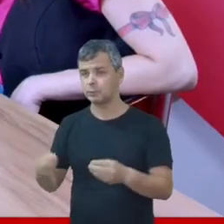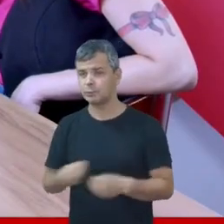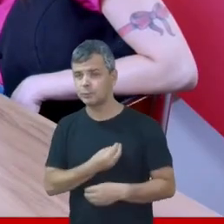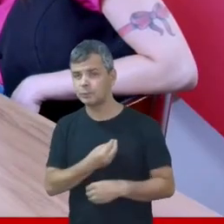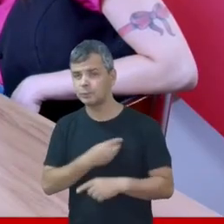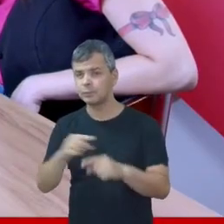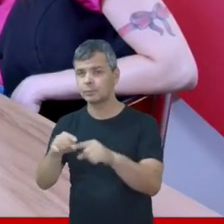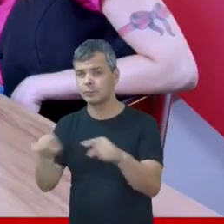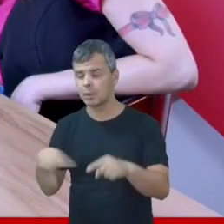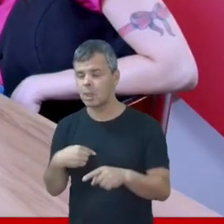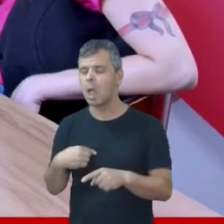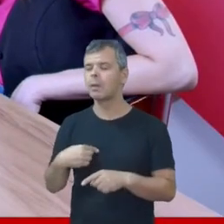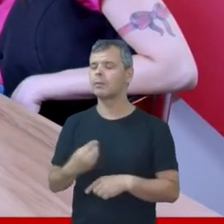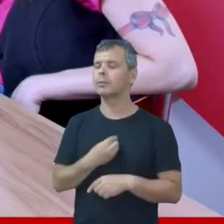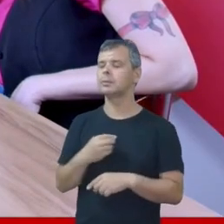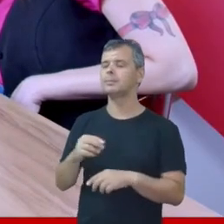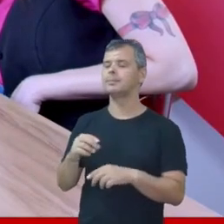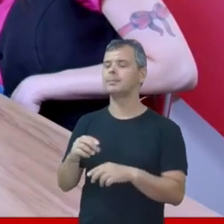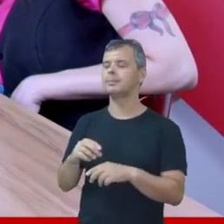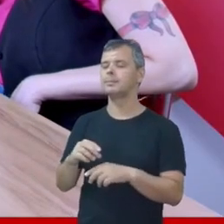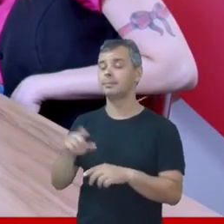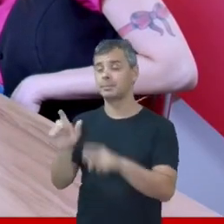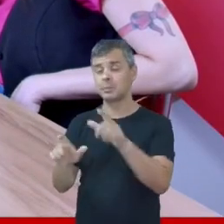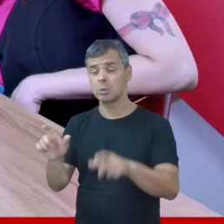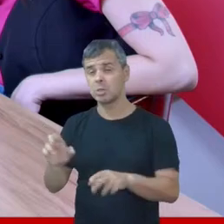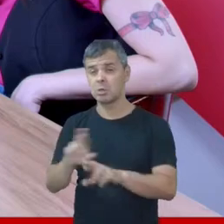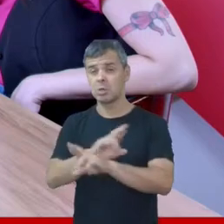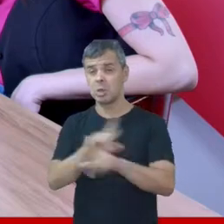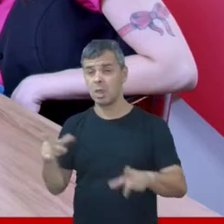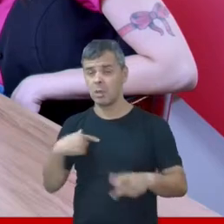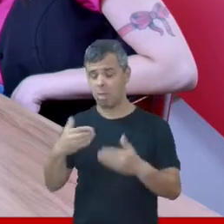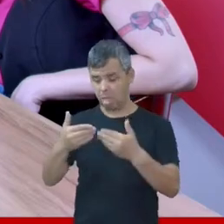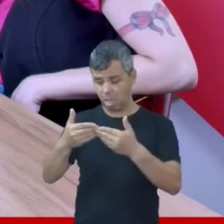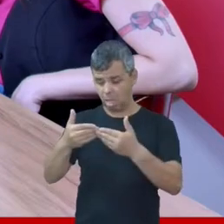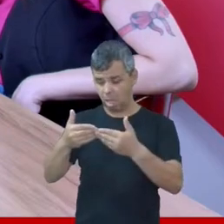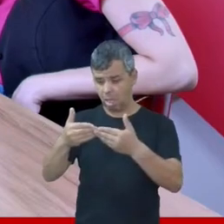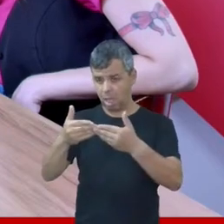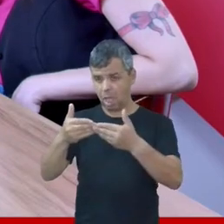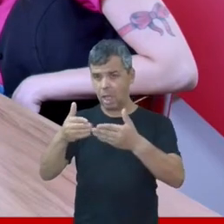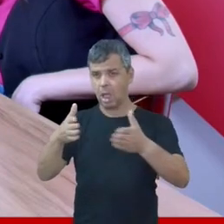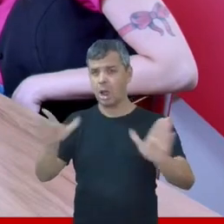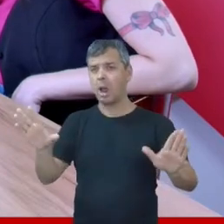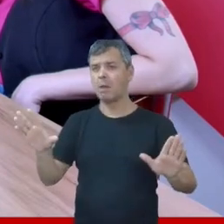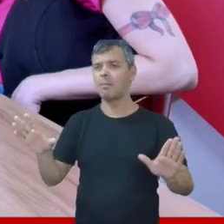que existem pessoas de outras religiões, mais ela está aberta para essa